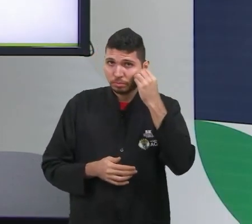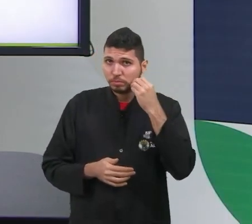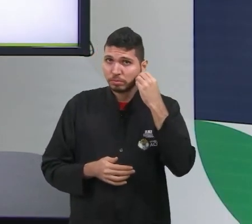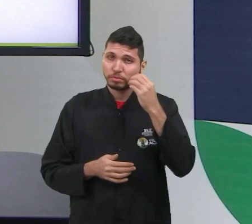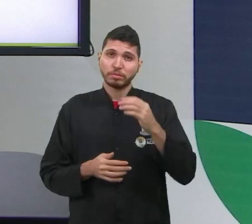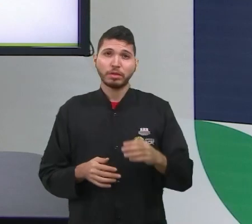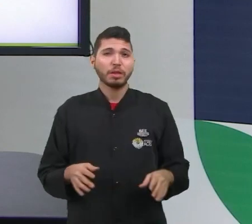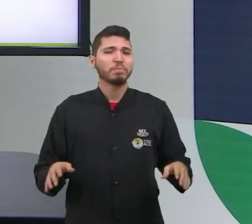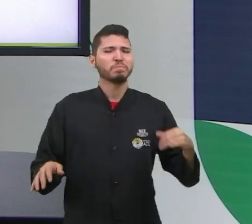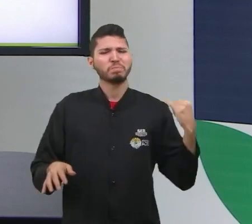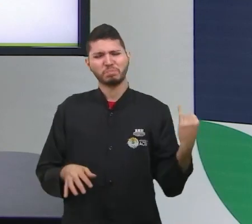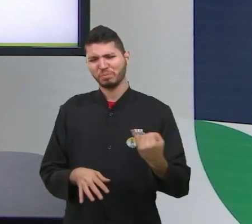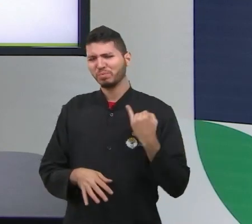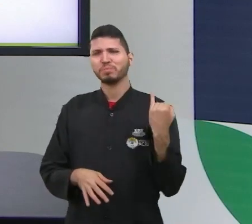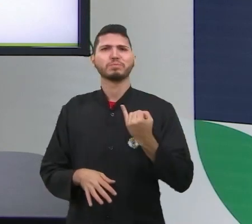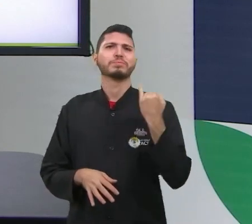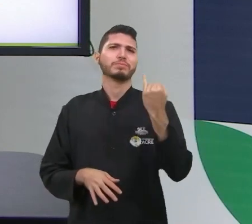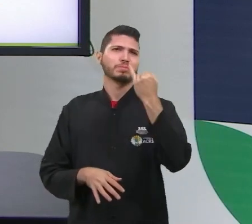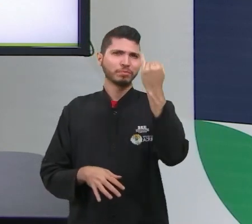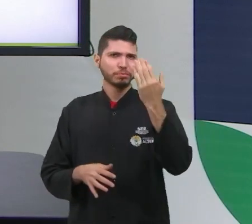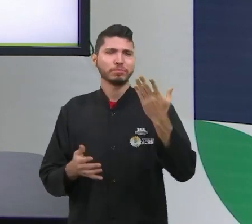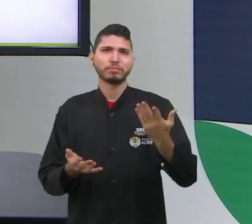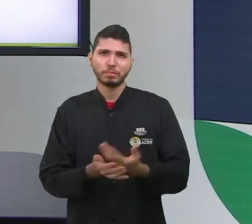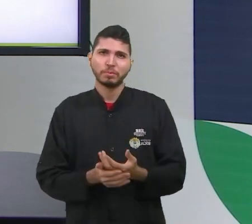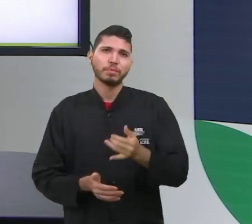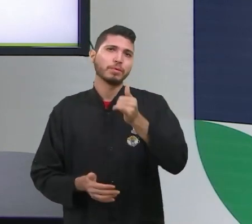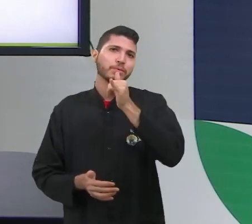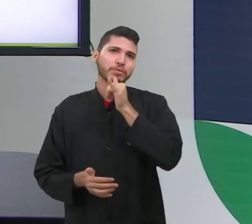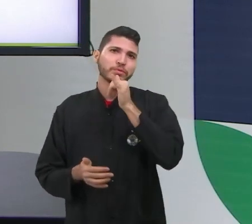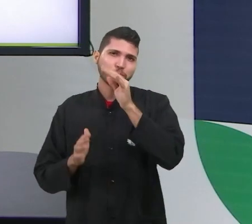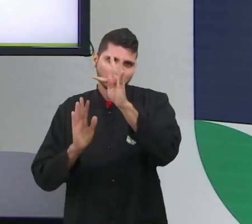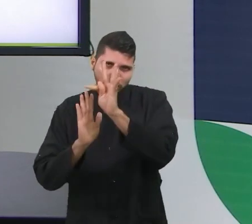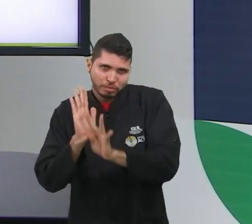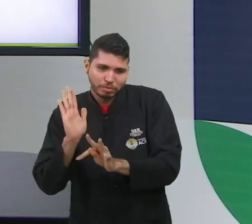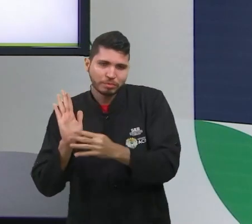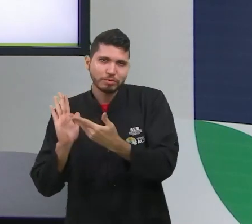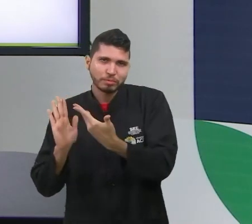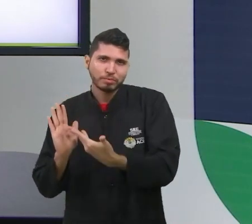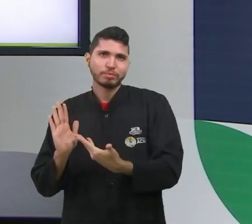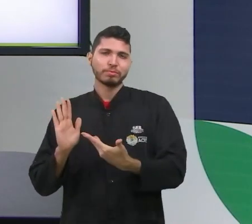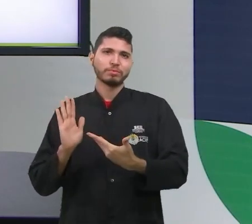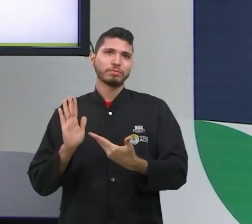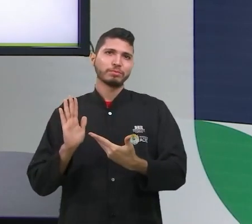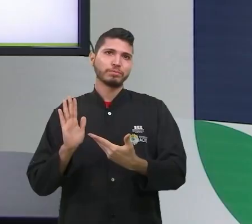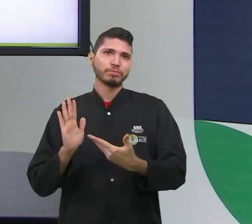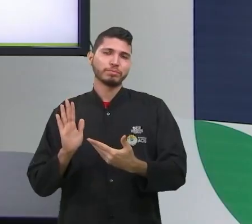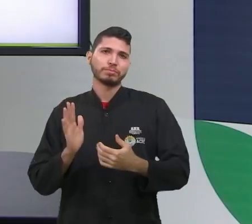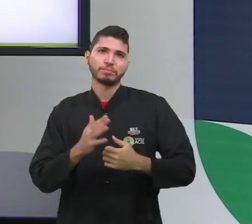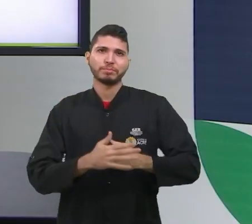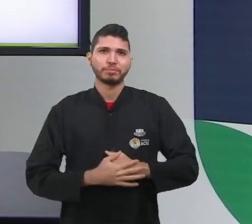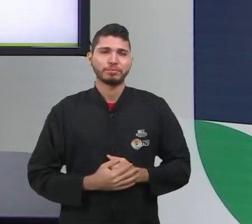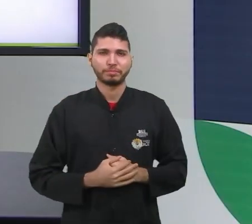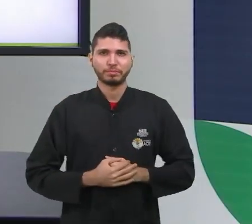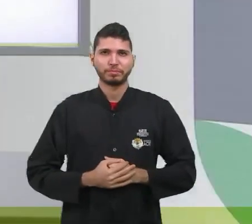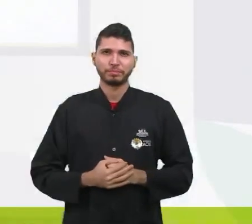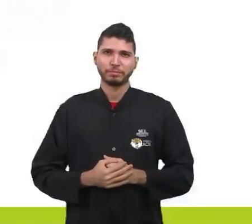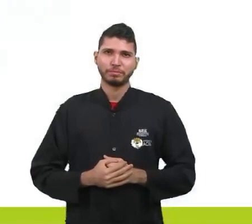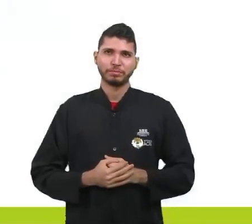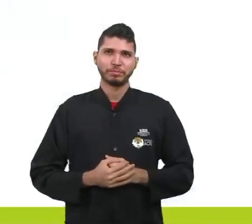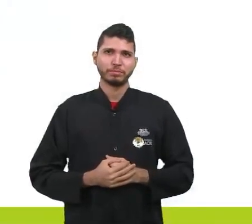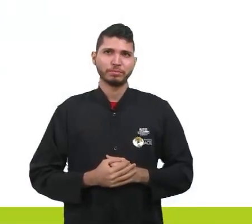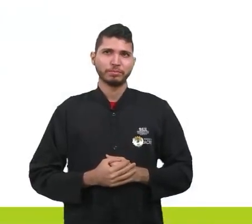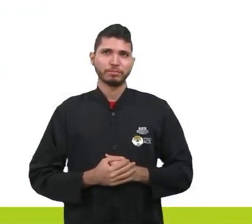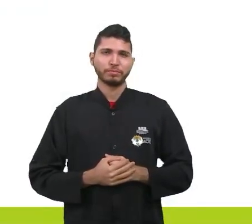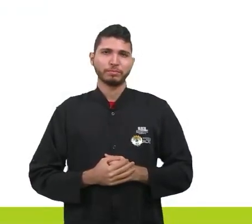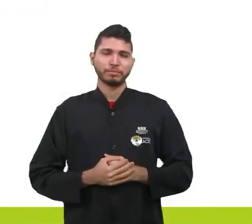da experiência, como é o caso do sertanejo. Bom, nós temos uma última questão, que